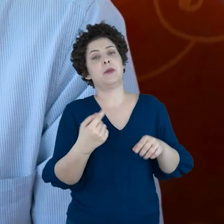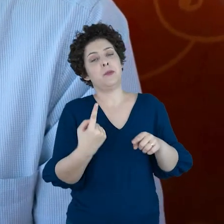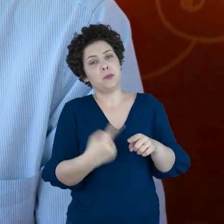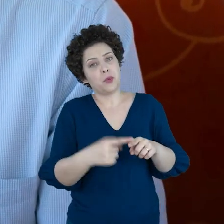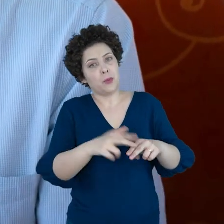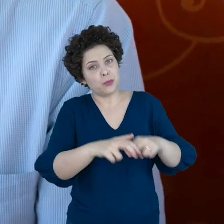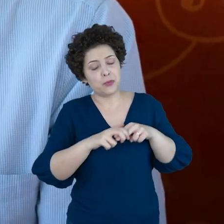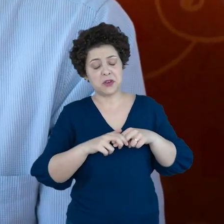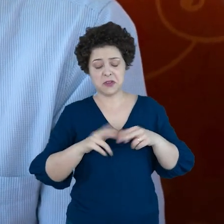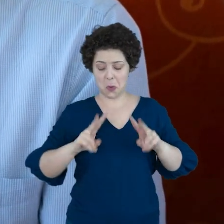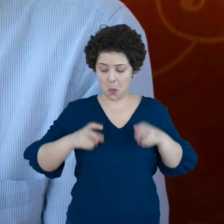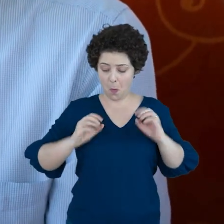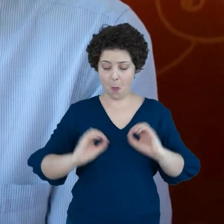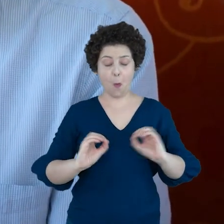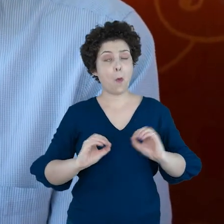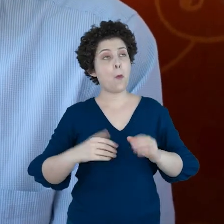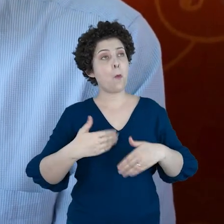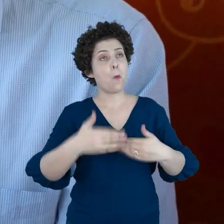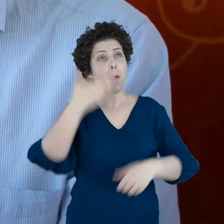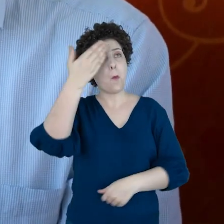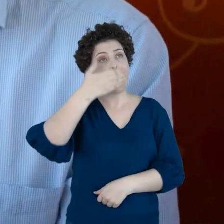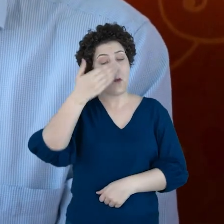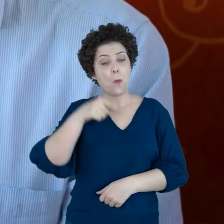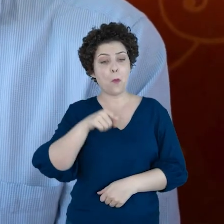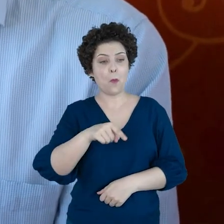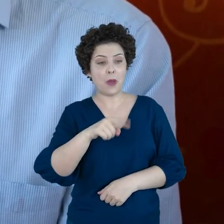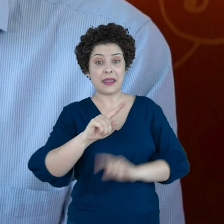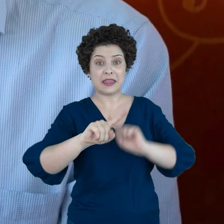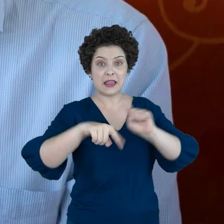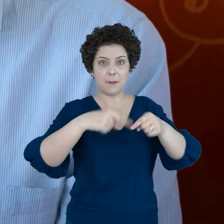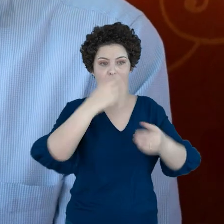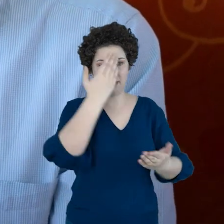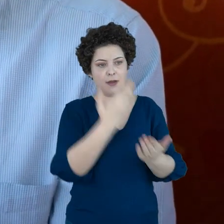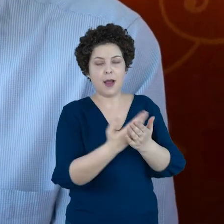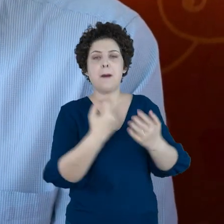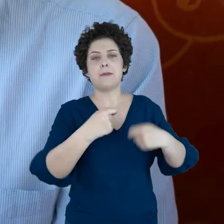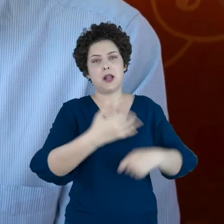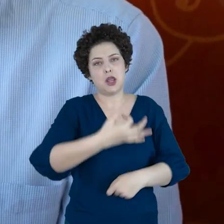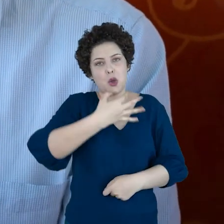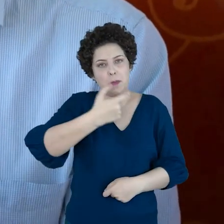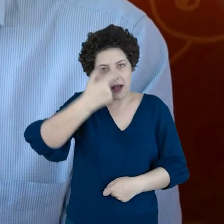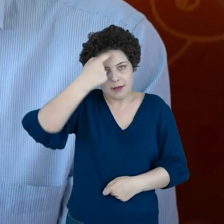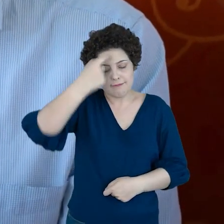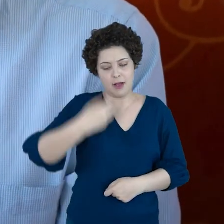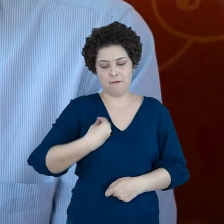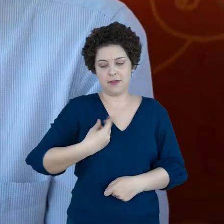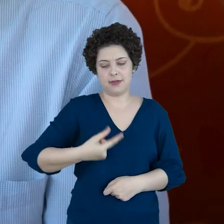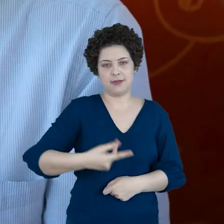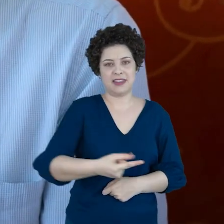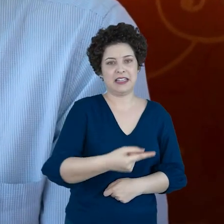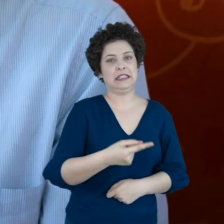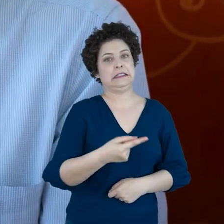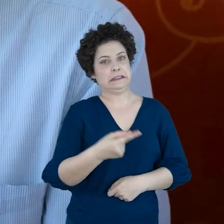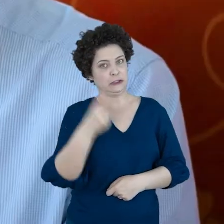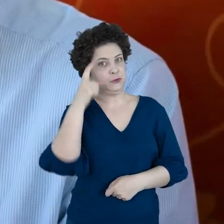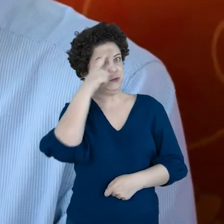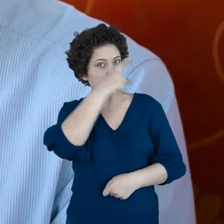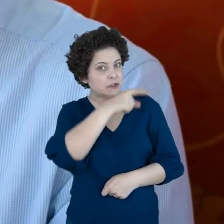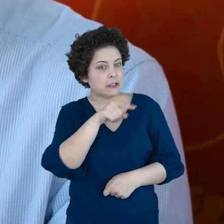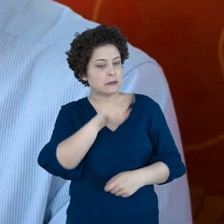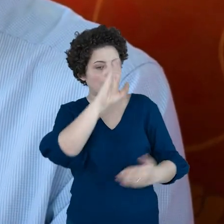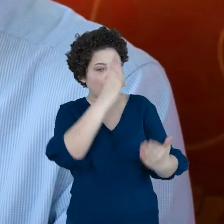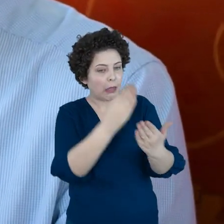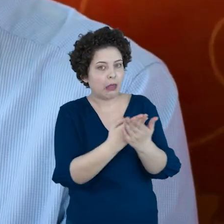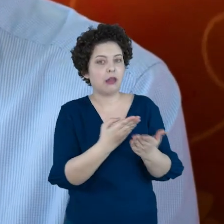dar sintomas, o convencimento do paciente de que ele precisa tomar o remédio o resto da vida se torna um pouco mais difícil.